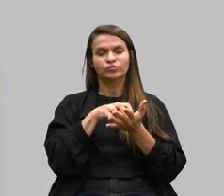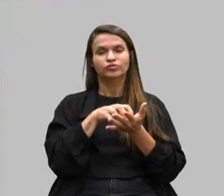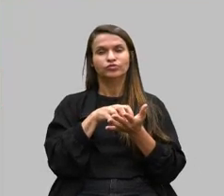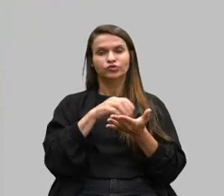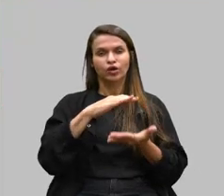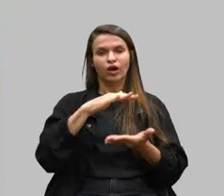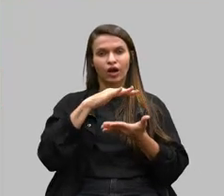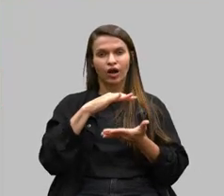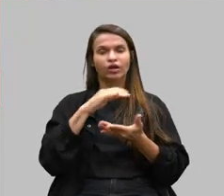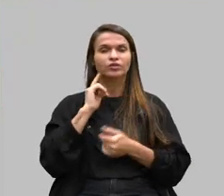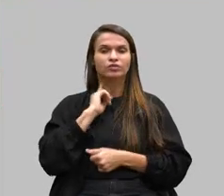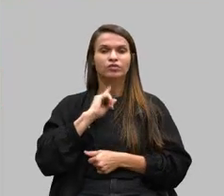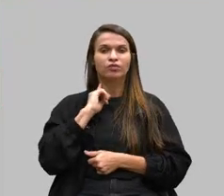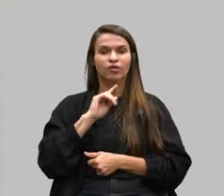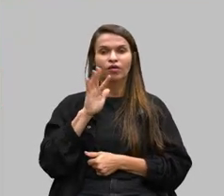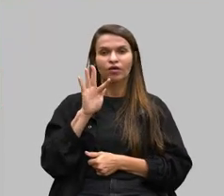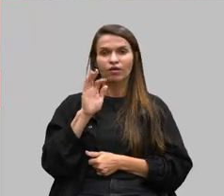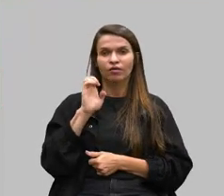Gerais